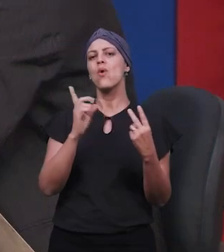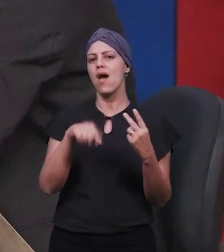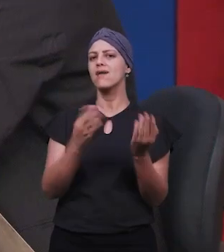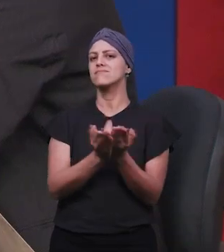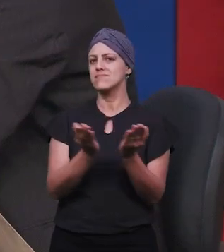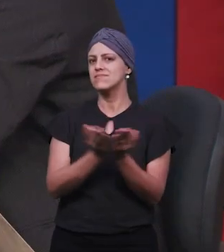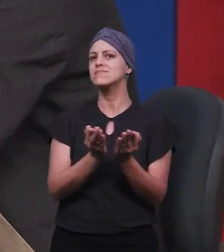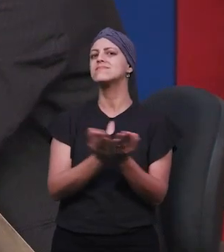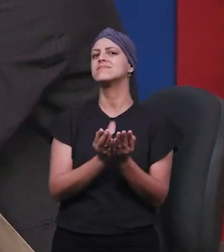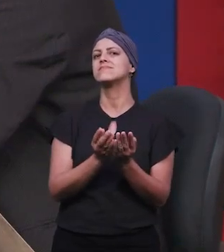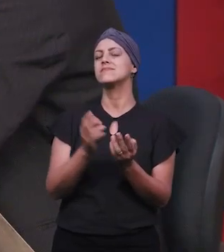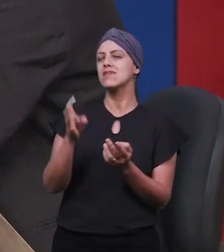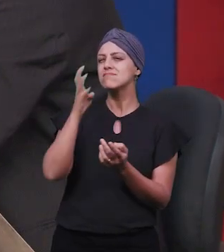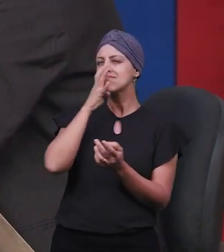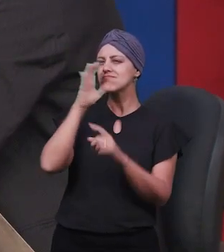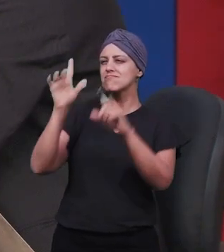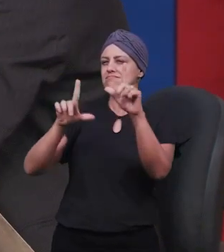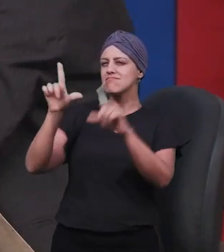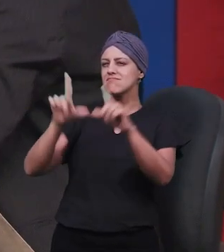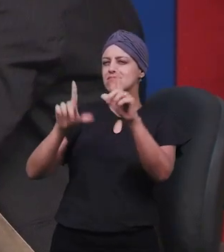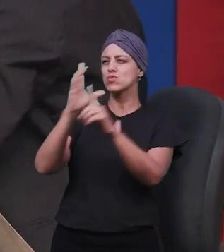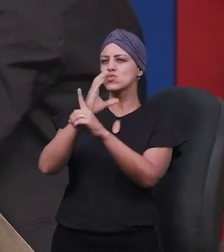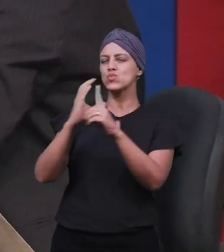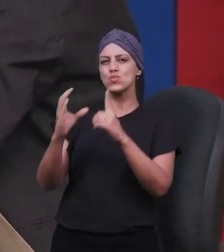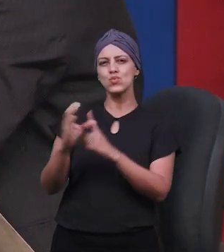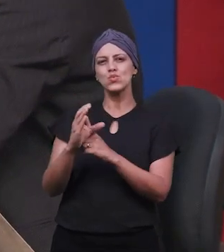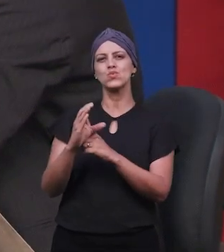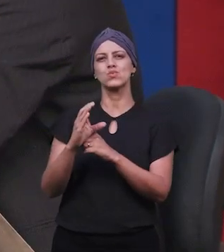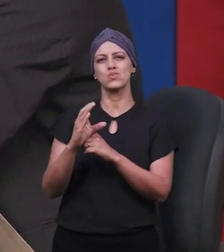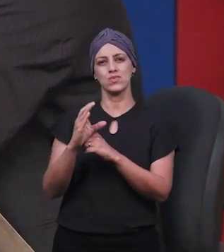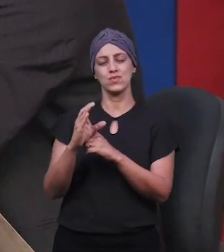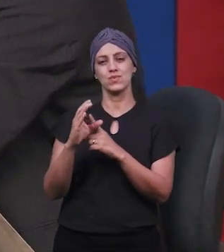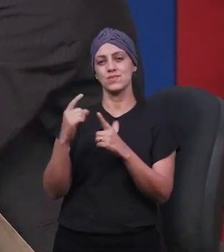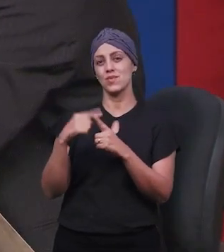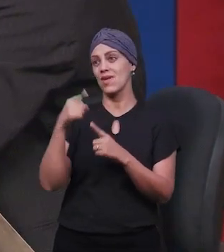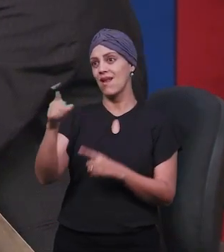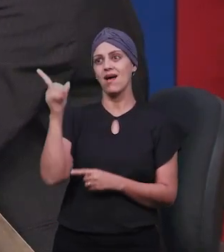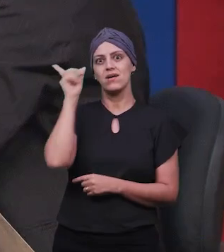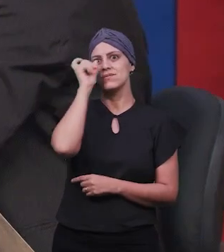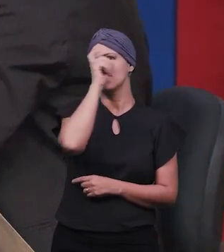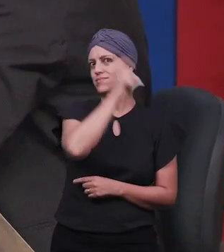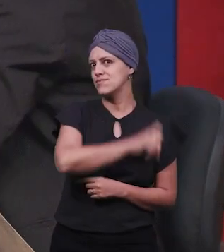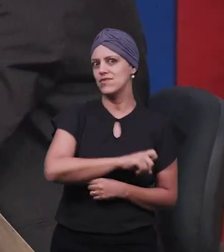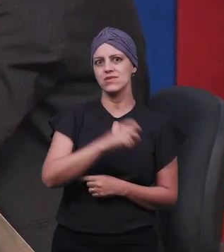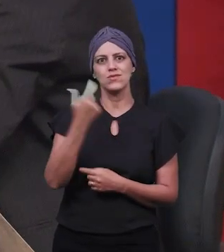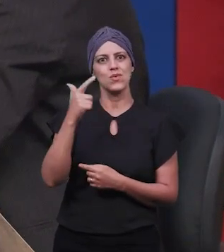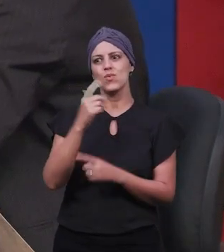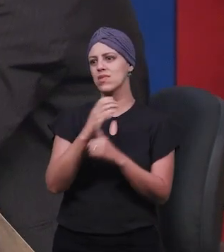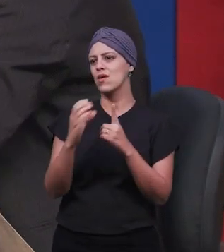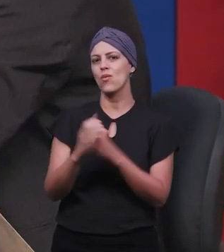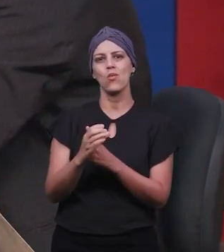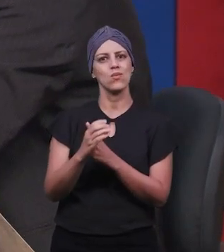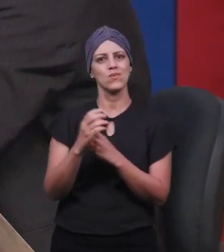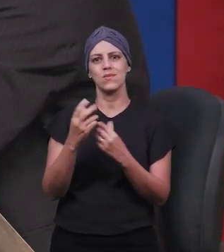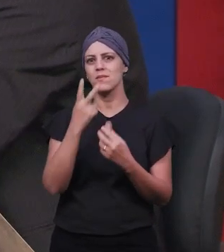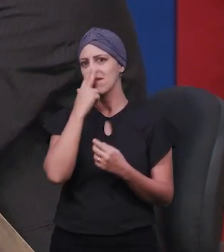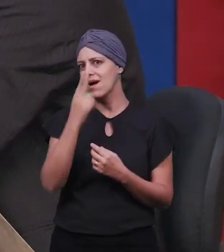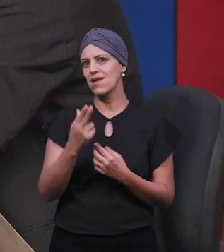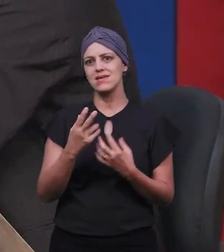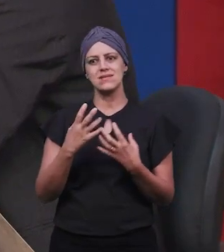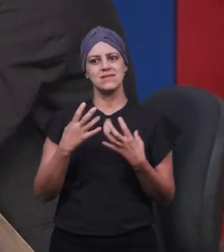evangélicas. Estavam lá e com todas as dificuldades, e sem assistir o culto, sem o Senhor,